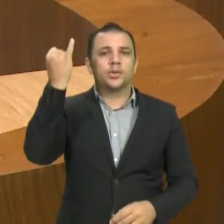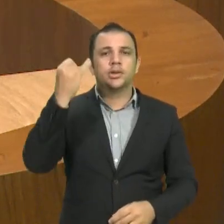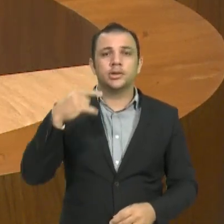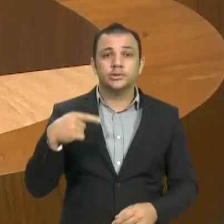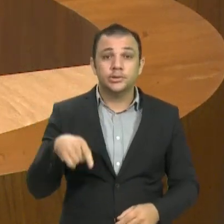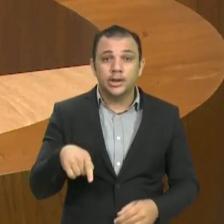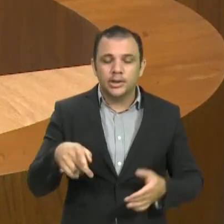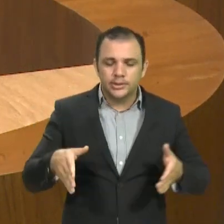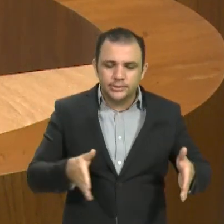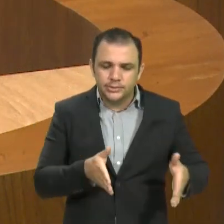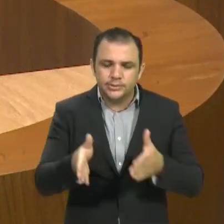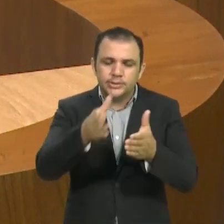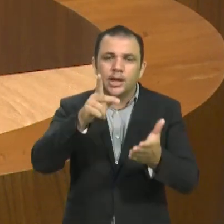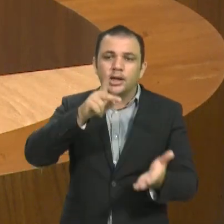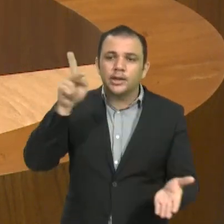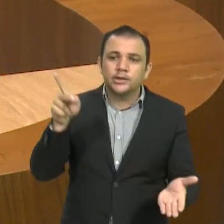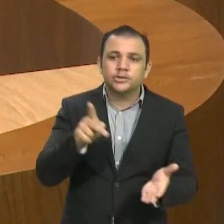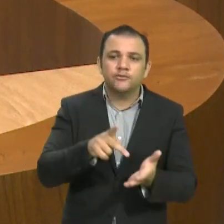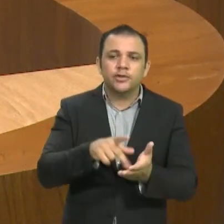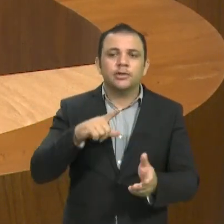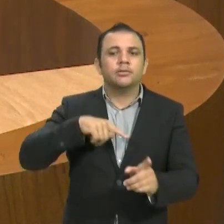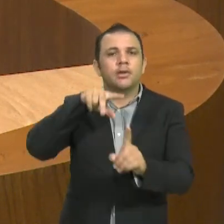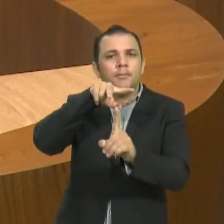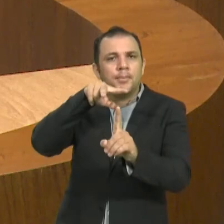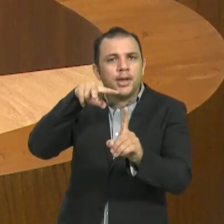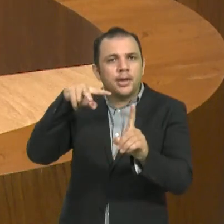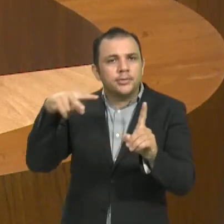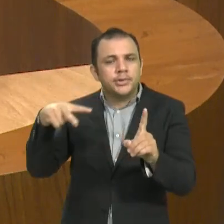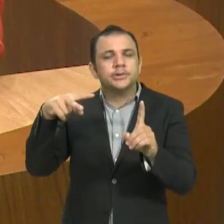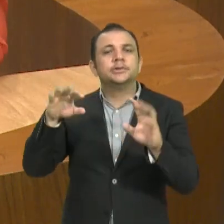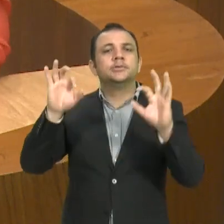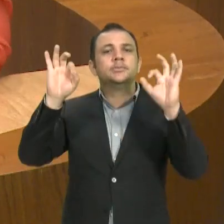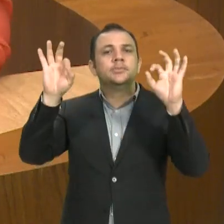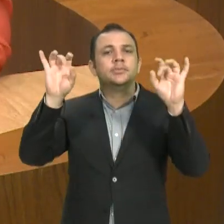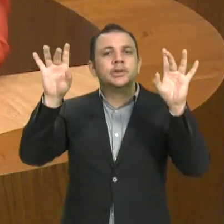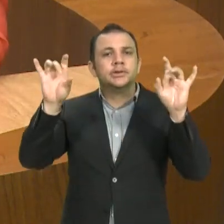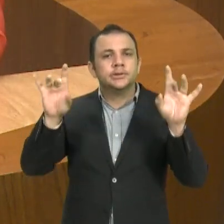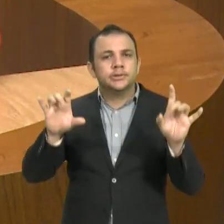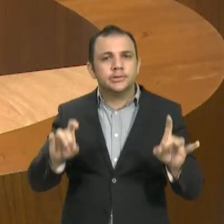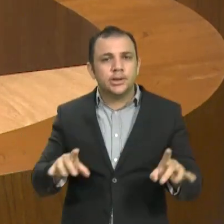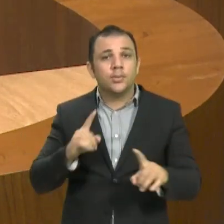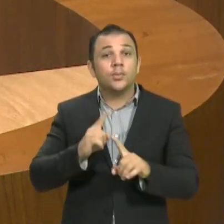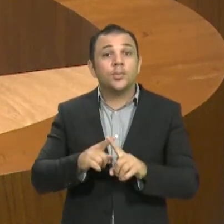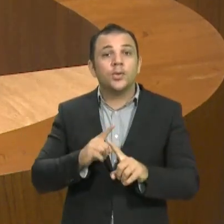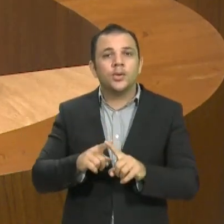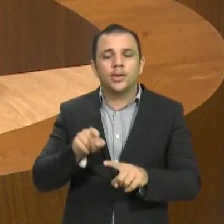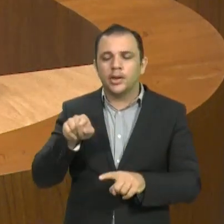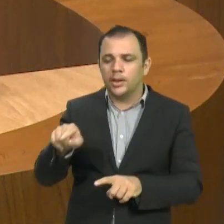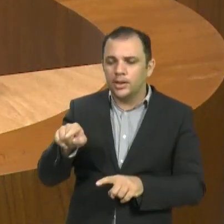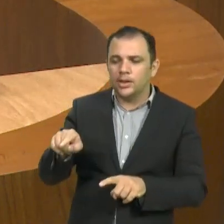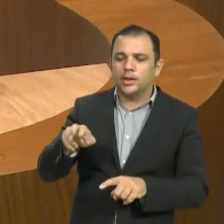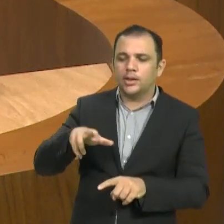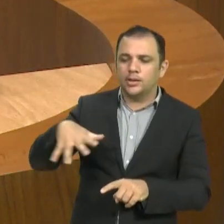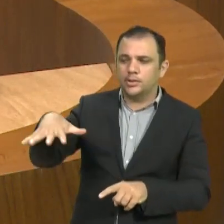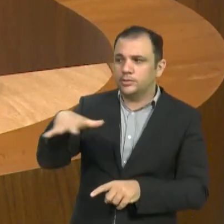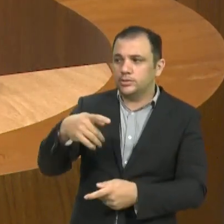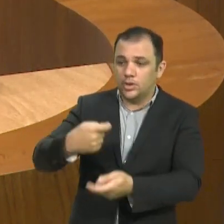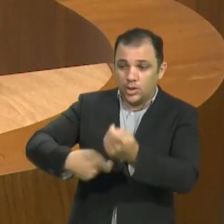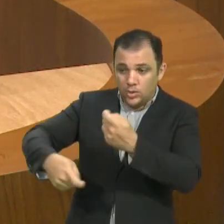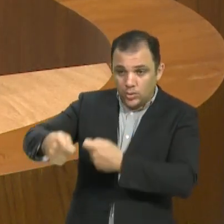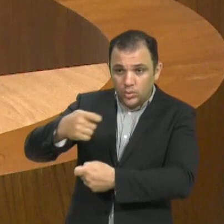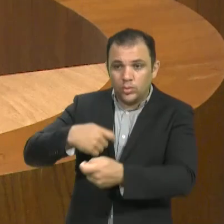estradas realmente tenham esse olhar especial para que a economia da nossa região possa ser cada vez mais